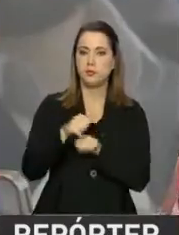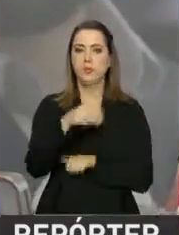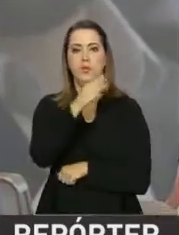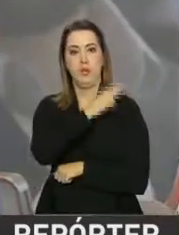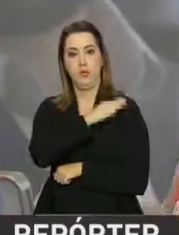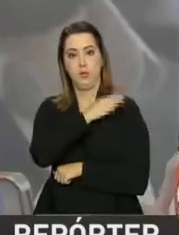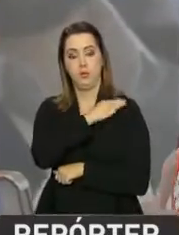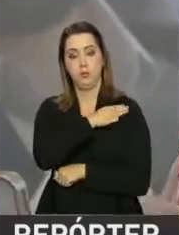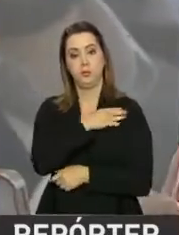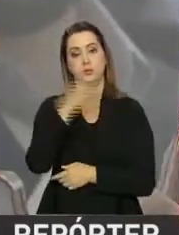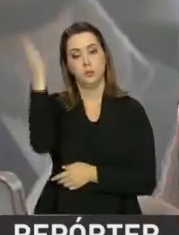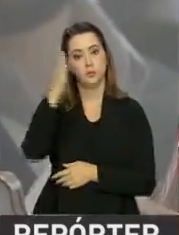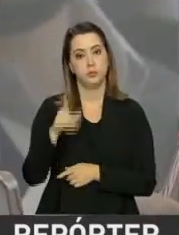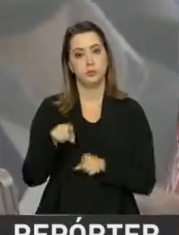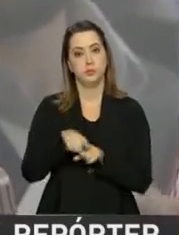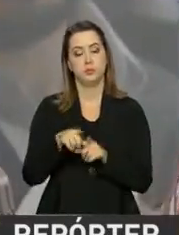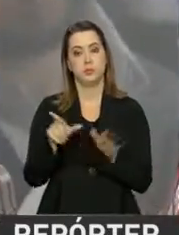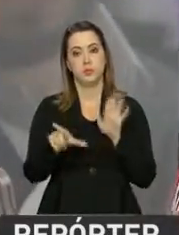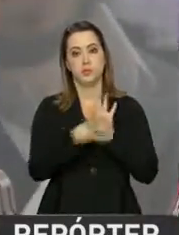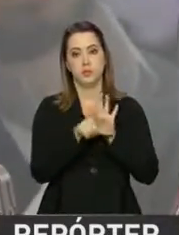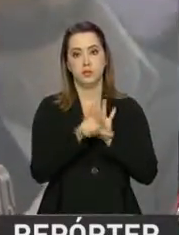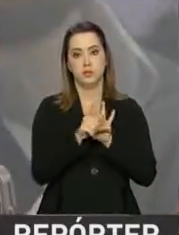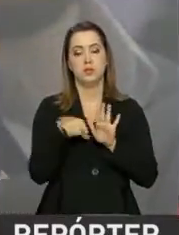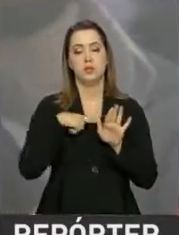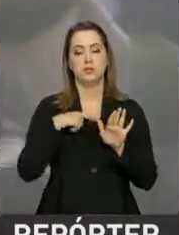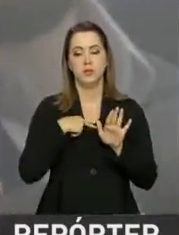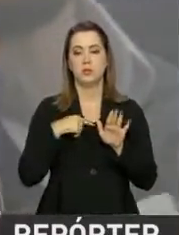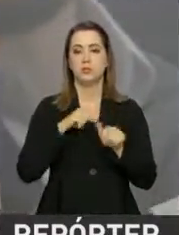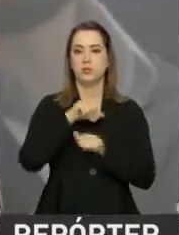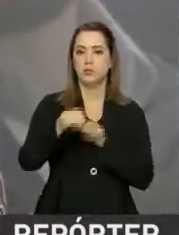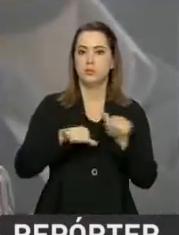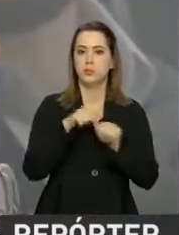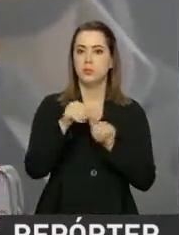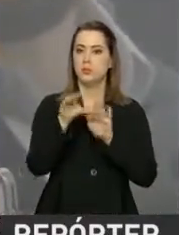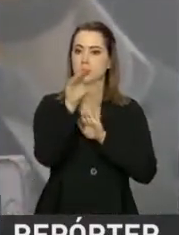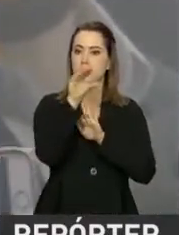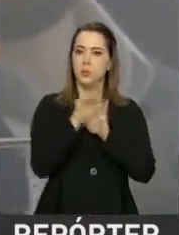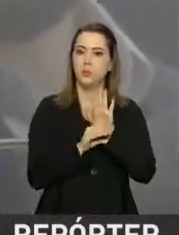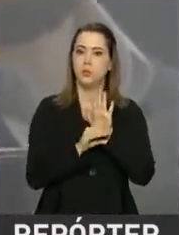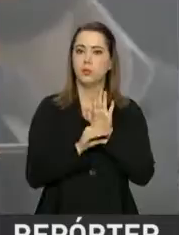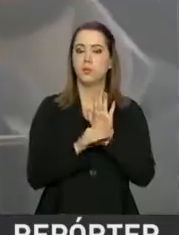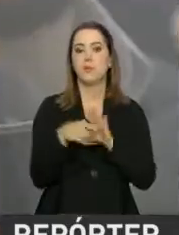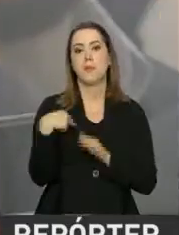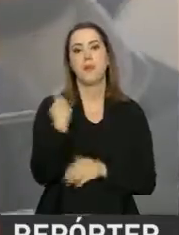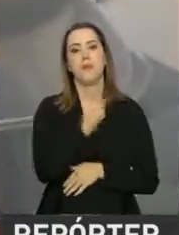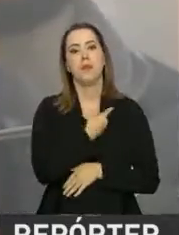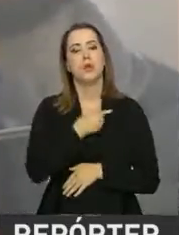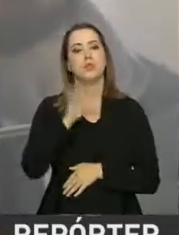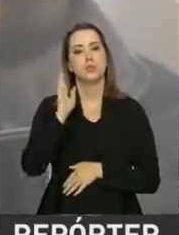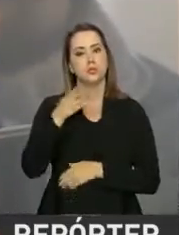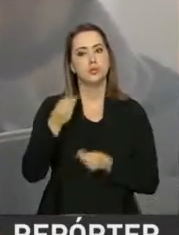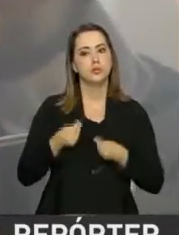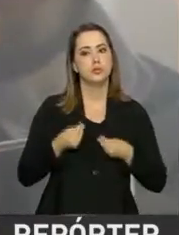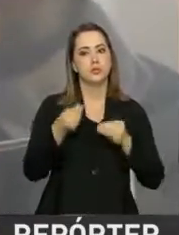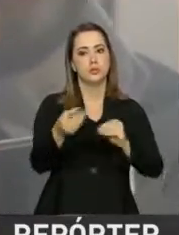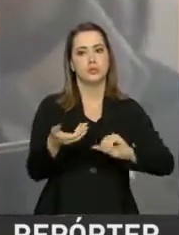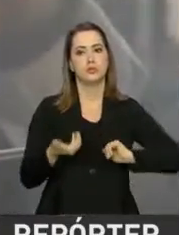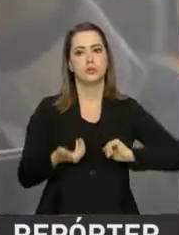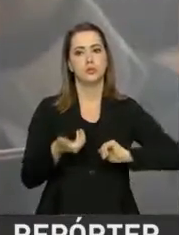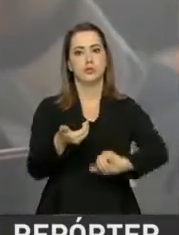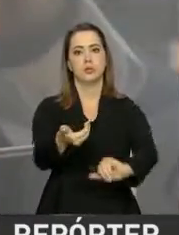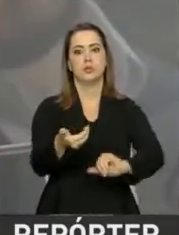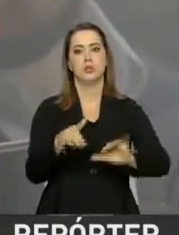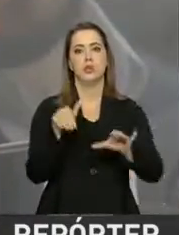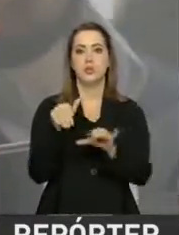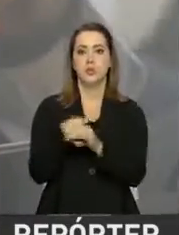ideia pedir urgência para aprovação do projeto de lei que prevê a mudança no currículo em nome do presidente temer nós já demandamos ao congresso a votação